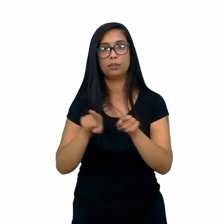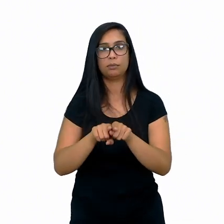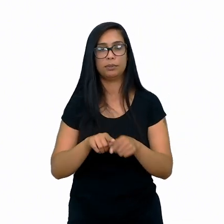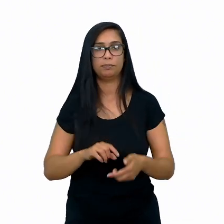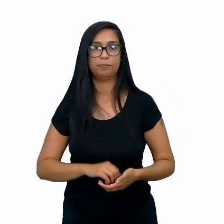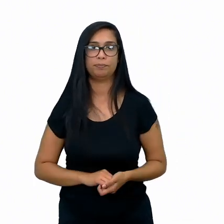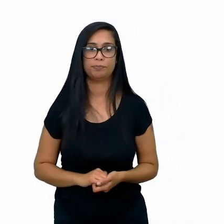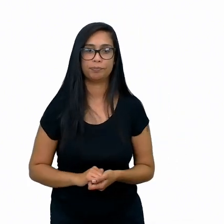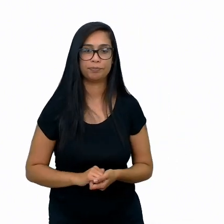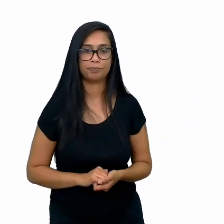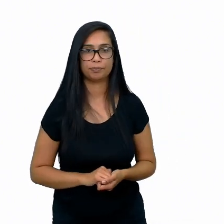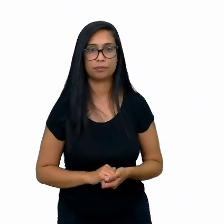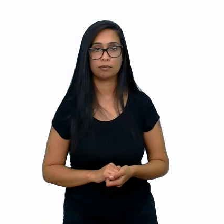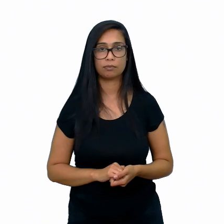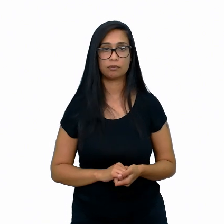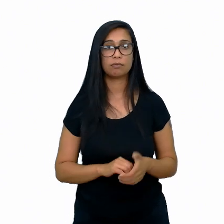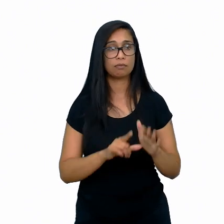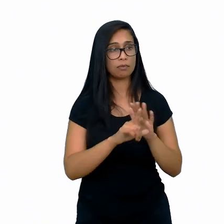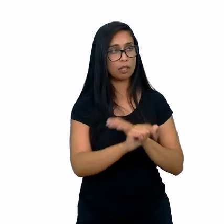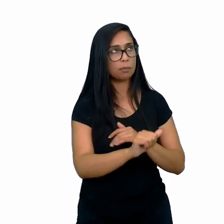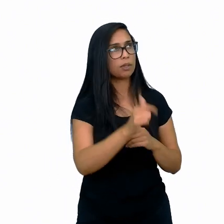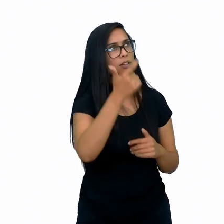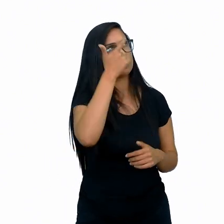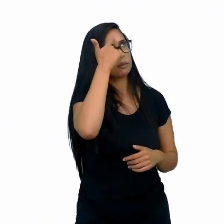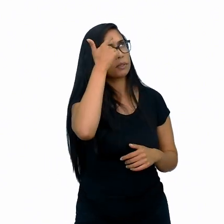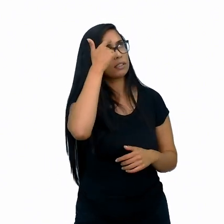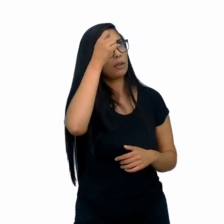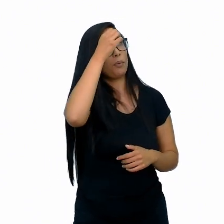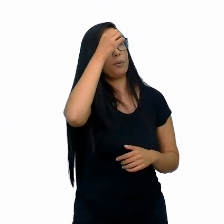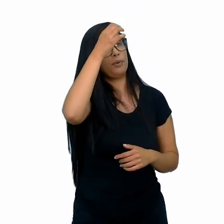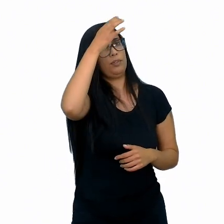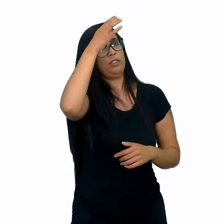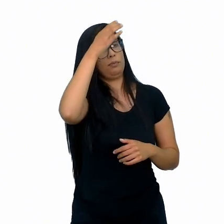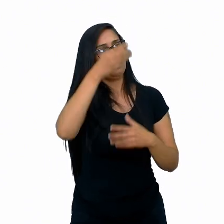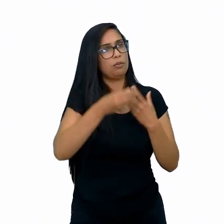Até na hora de pensarmos nos conhecimentos que foram